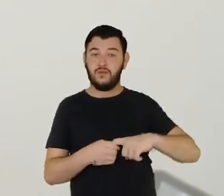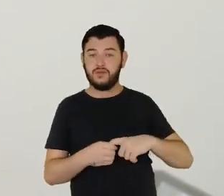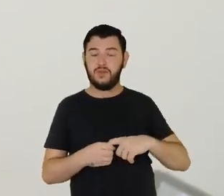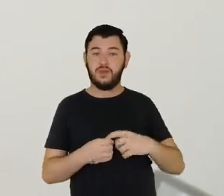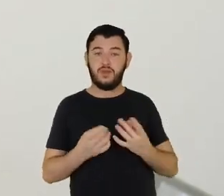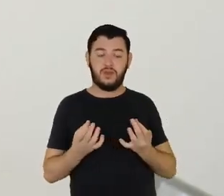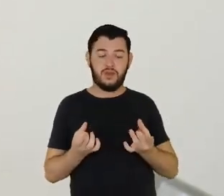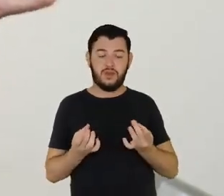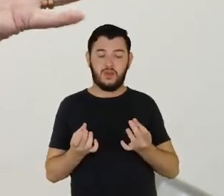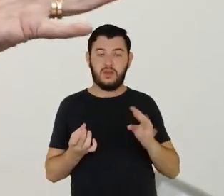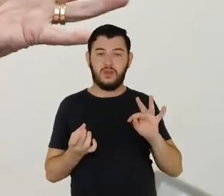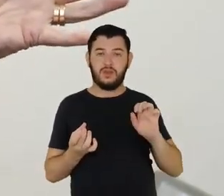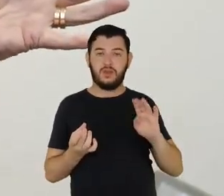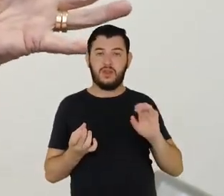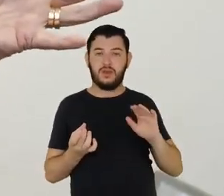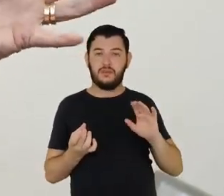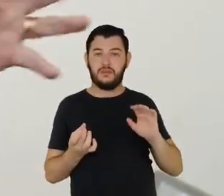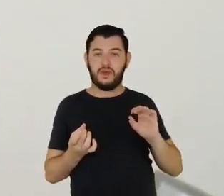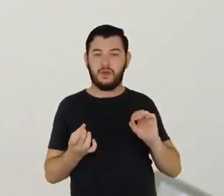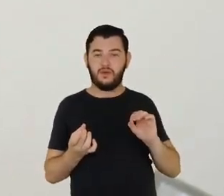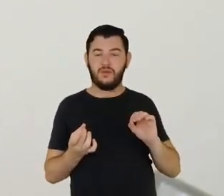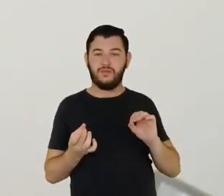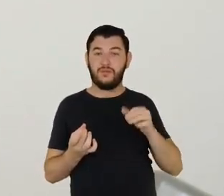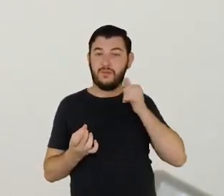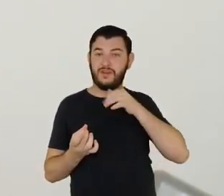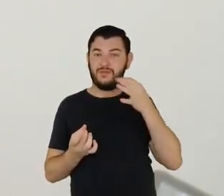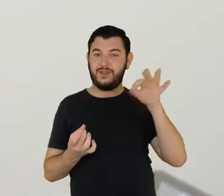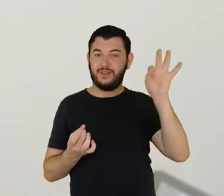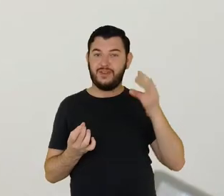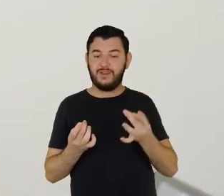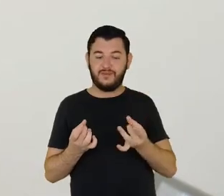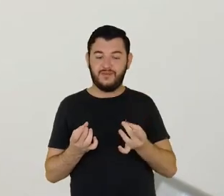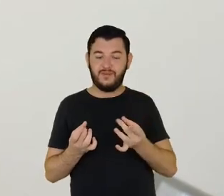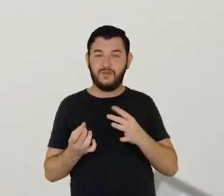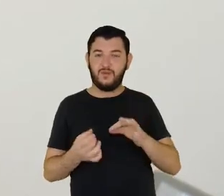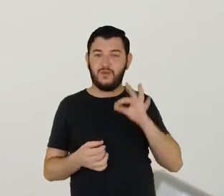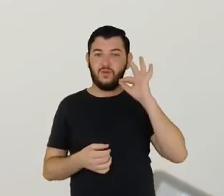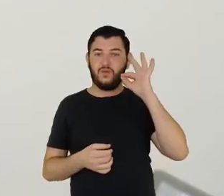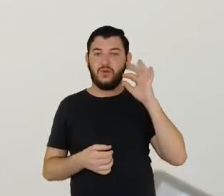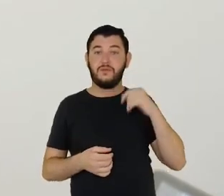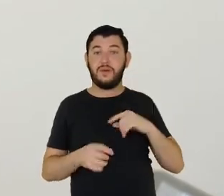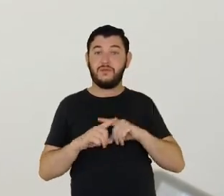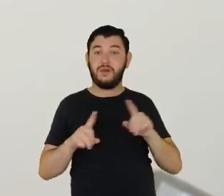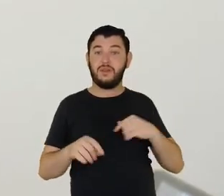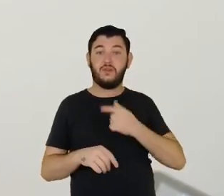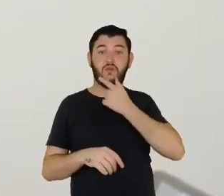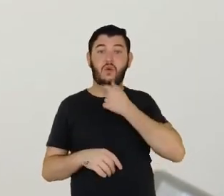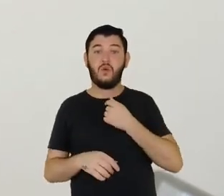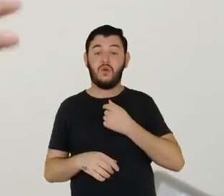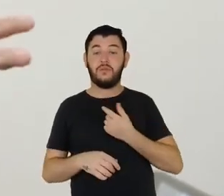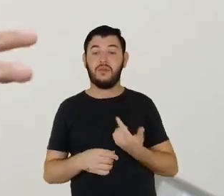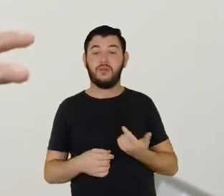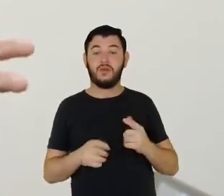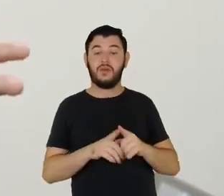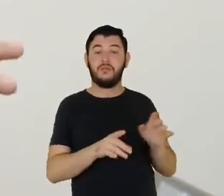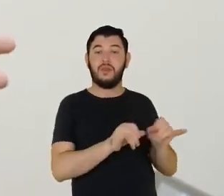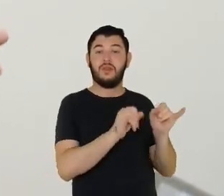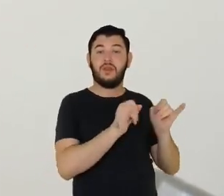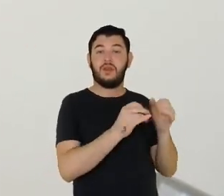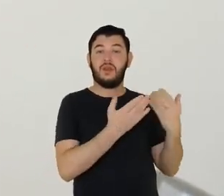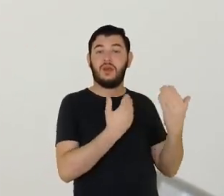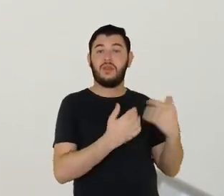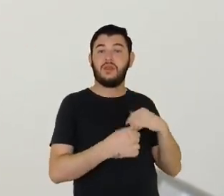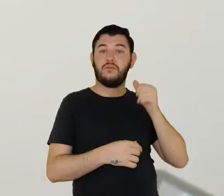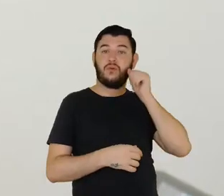todo jantar que eu ia, os homens ficavam falando besteira na mesa, as mulheres iam para a janela fumar tabaquinho. Eu prefiro muito mais conversar com mulheres, as conversas são mais